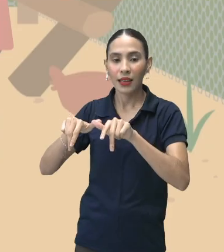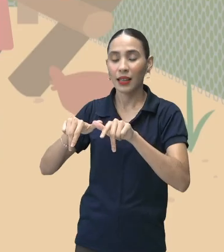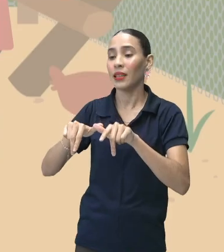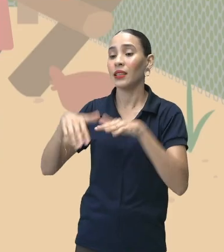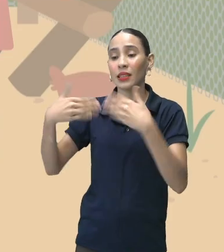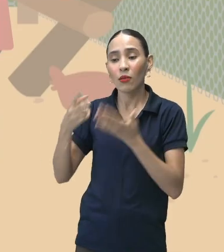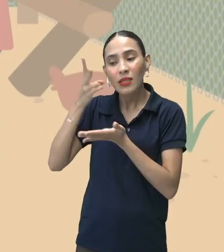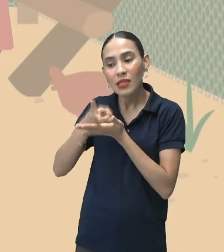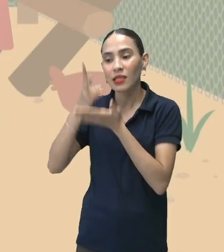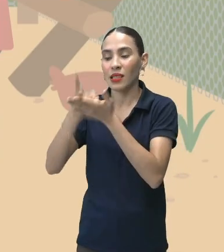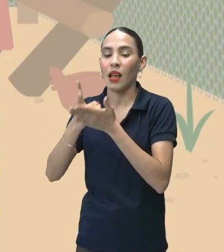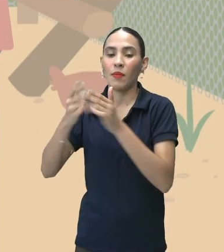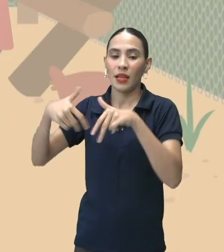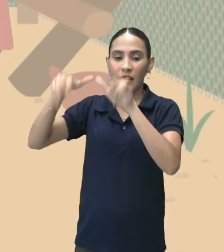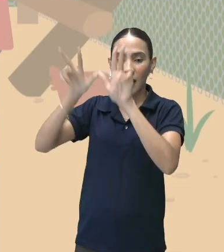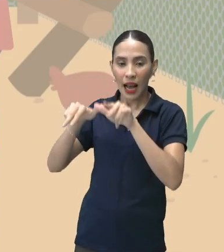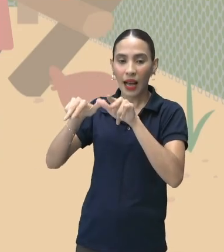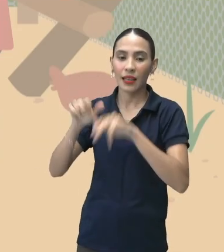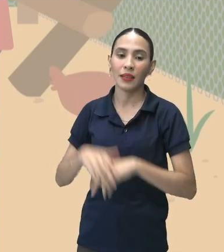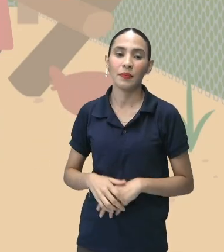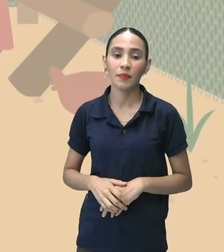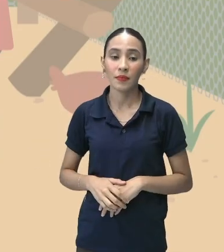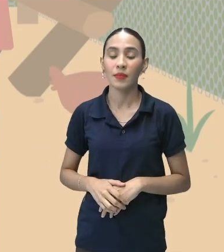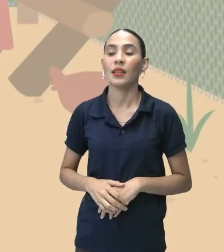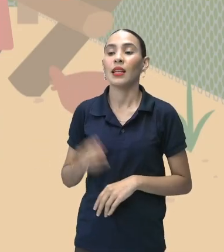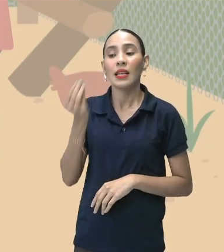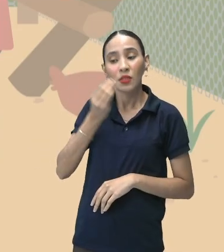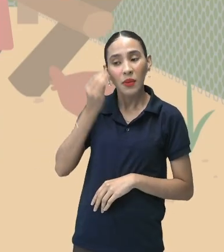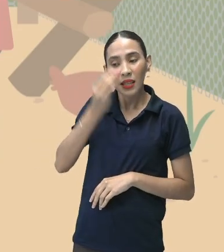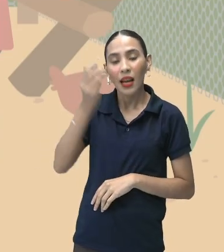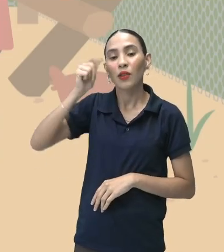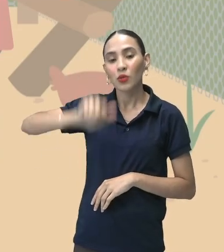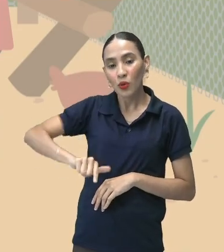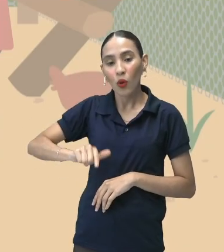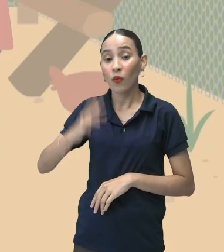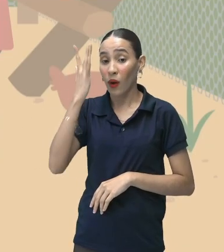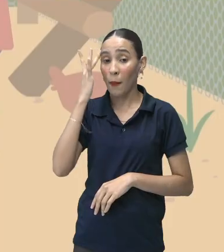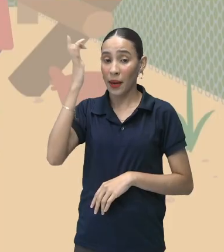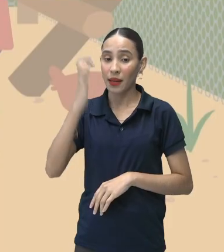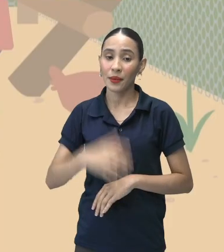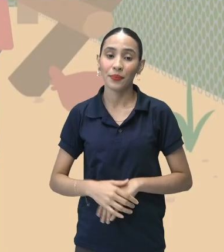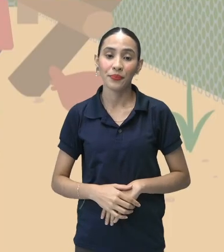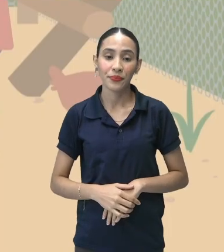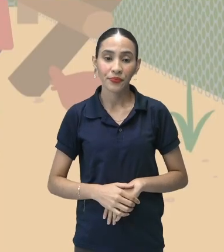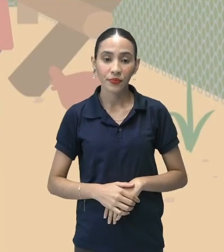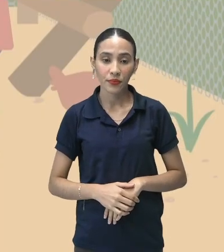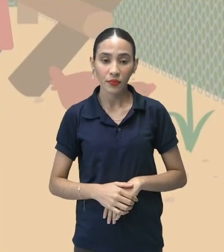uma águia sempre será uma águia. Vamos experimentar novamente amanhã.